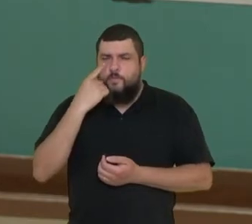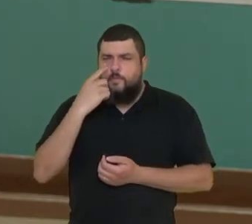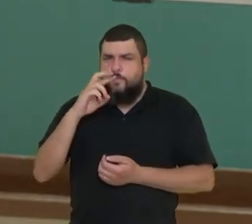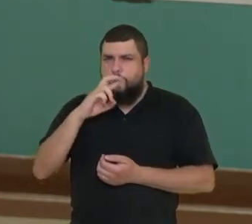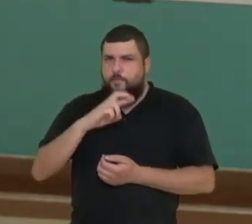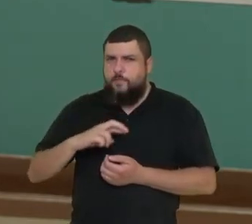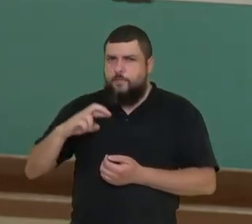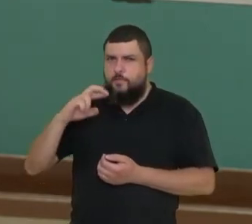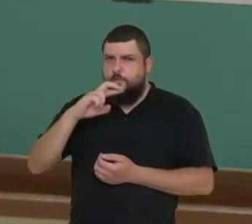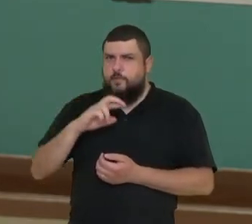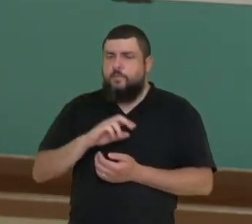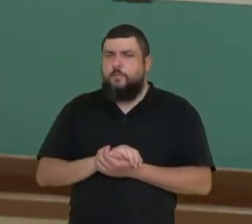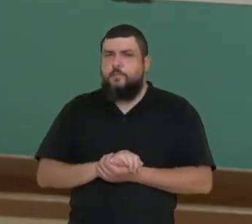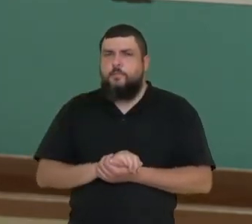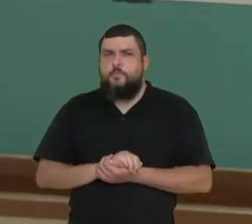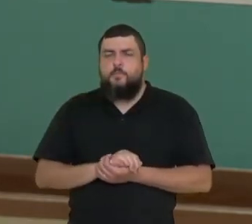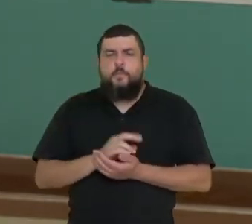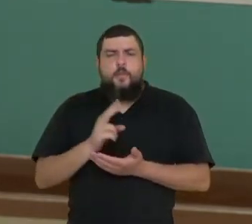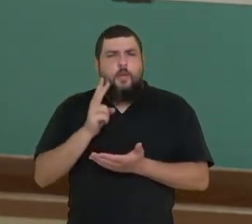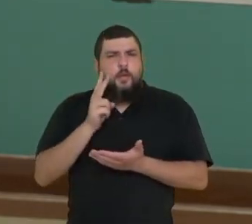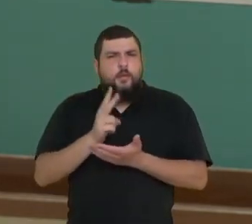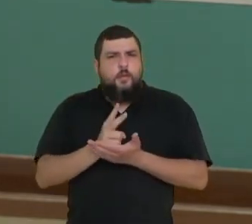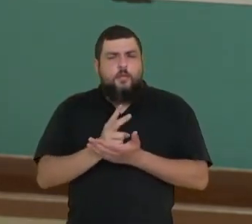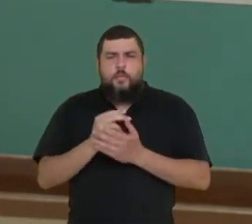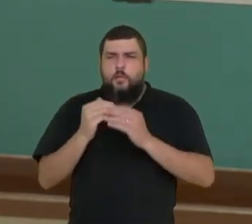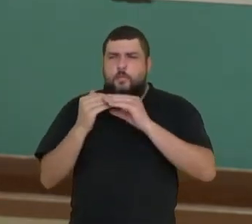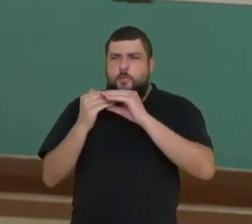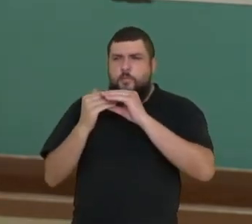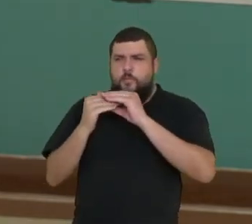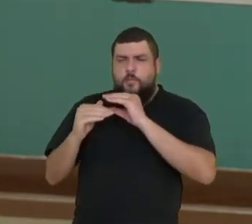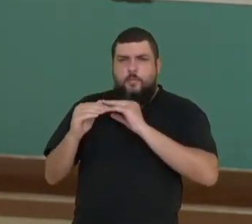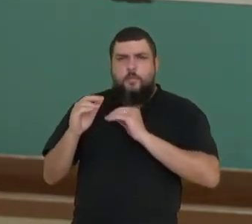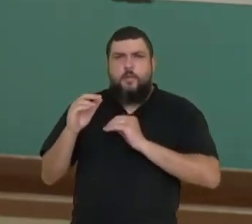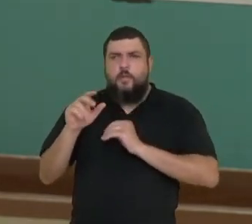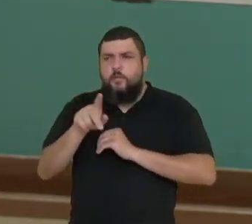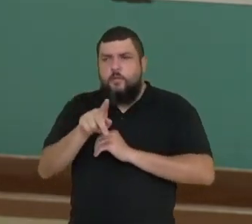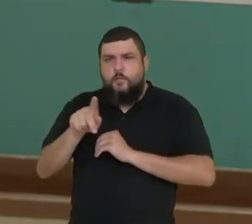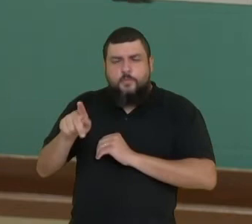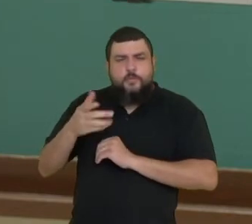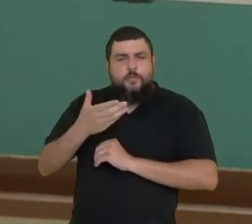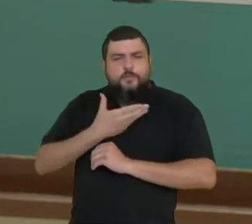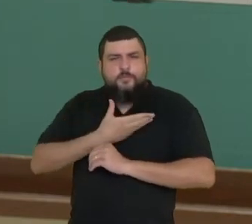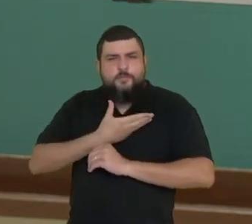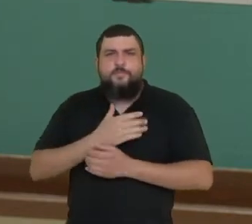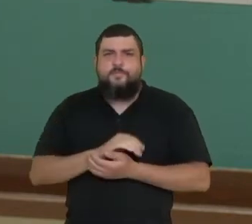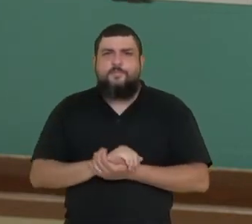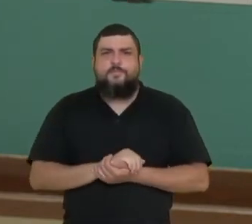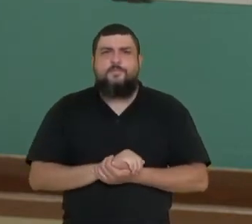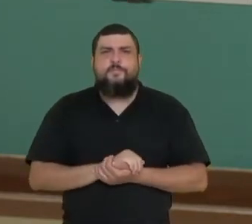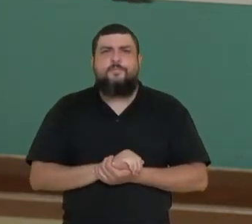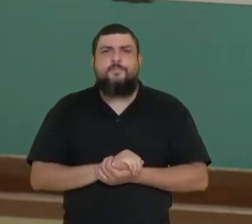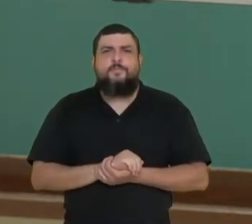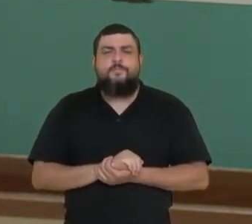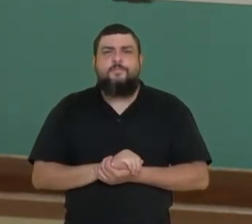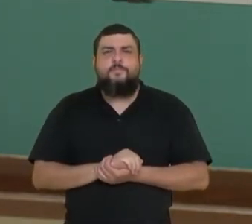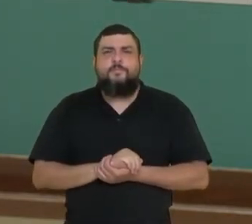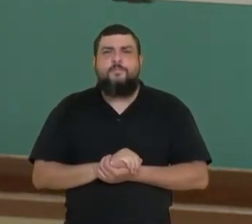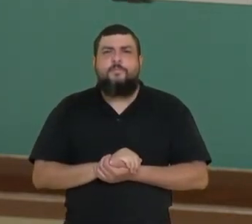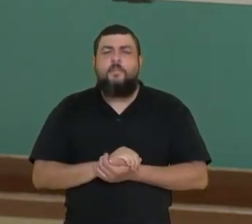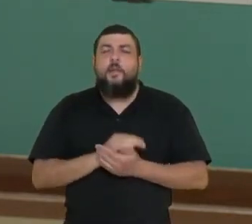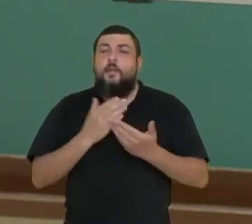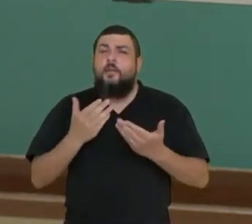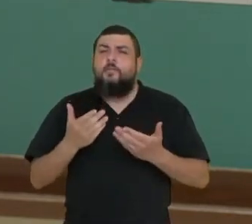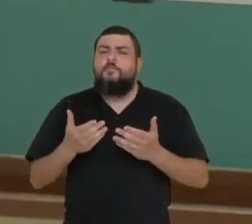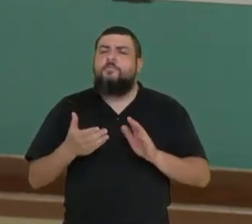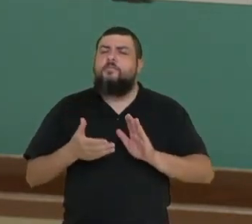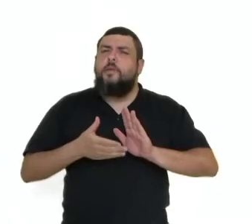mais nada, sempre compartilhe suas respostas com o seu professor, com seus coleguinhas, certo? Então, resposta, uma possível